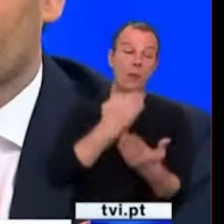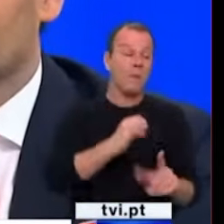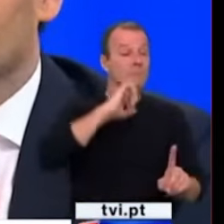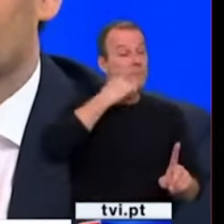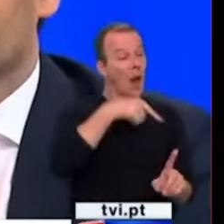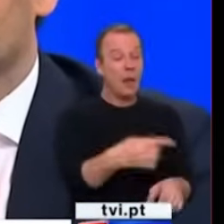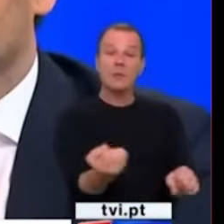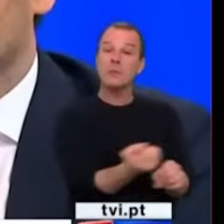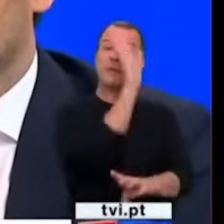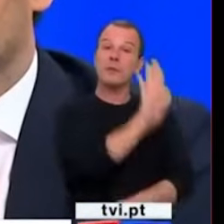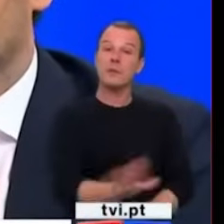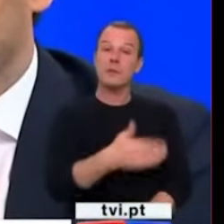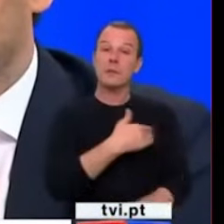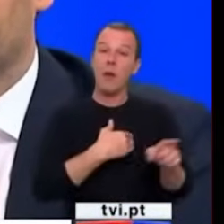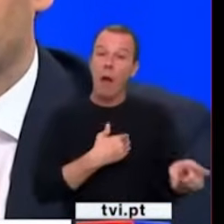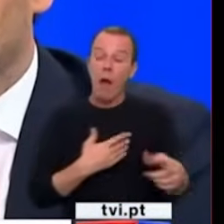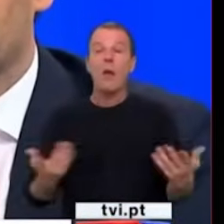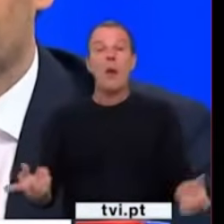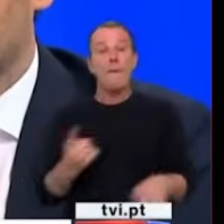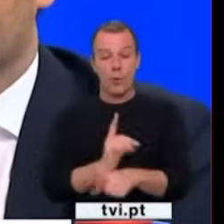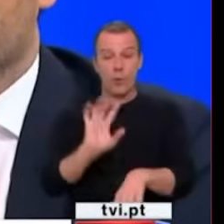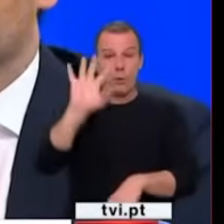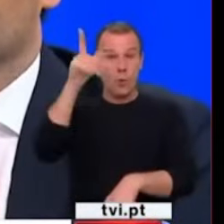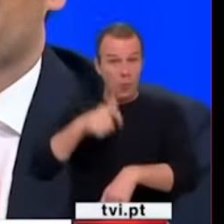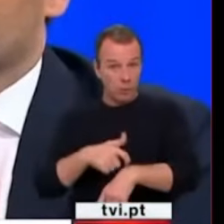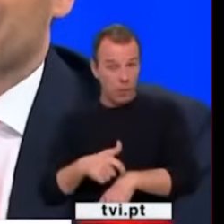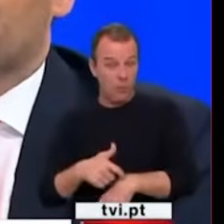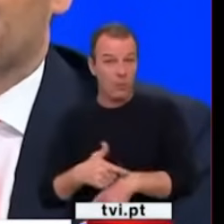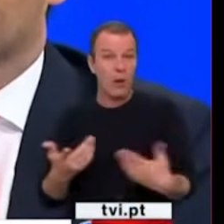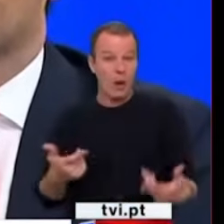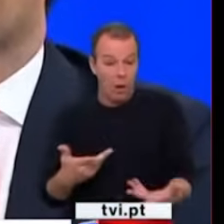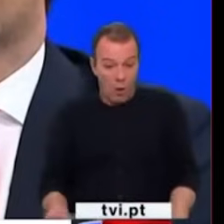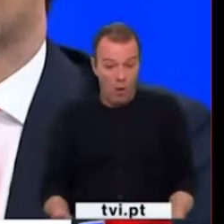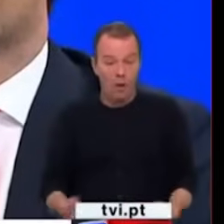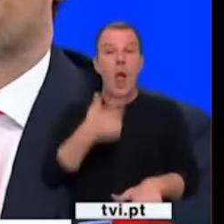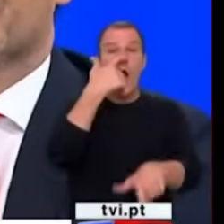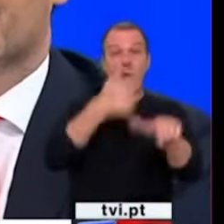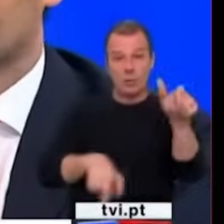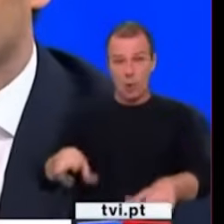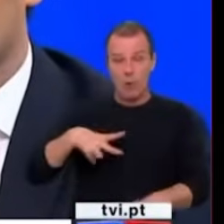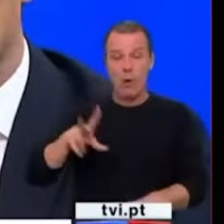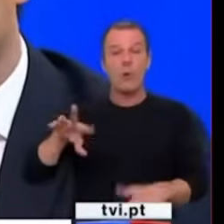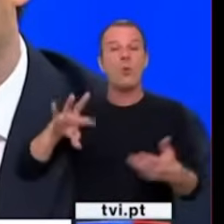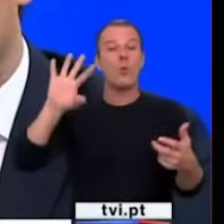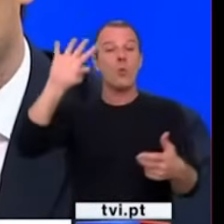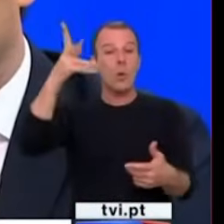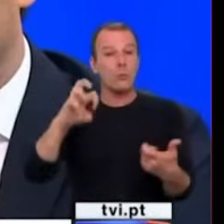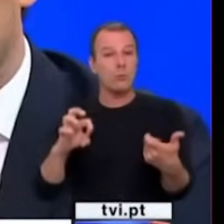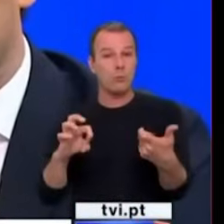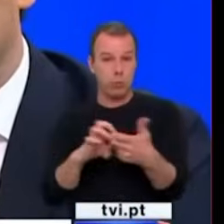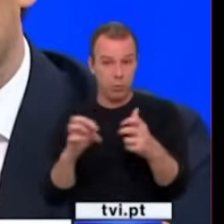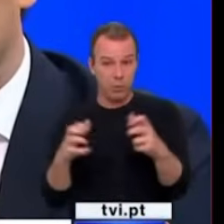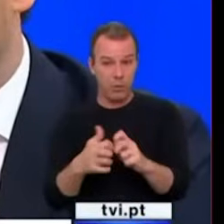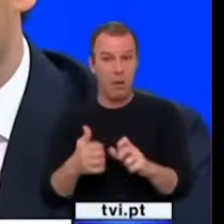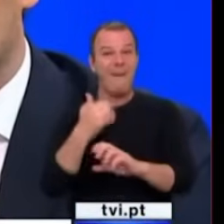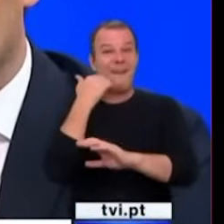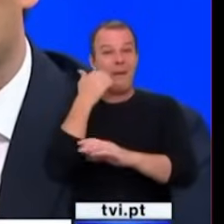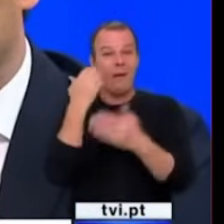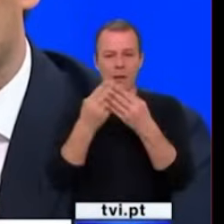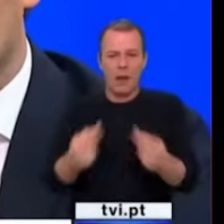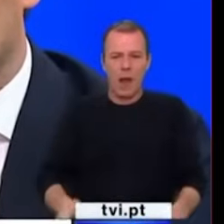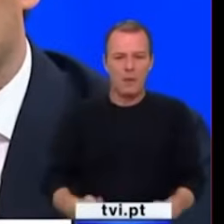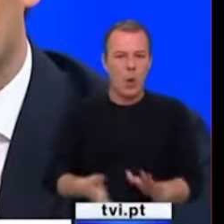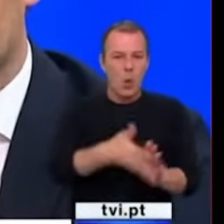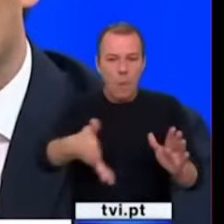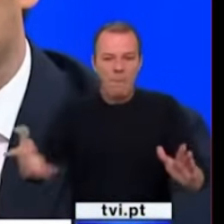saúde que precisa de ser defendido porque na hora da verdade o nosso povo os portugueses quando querem resolver quando precisam de resolver um problema grave raro